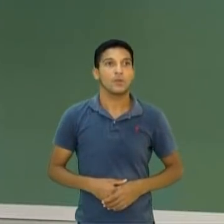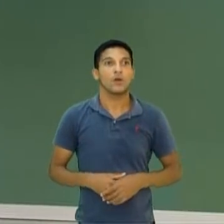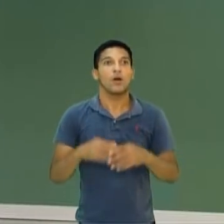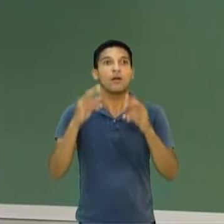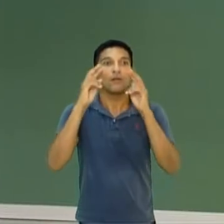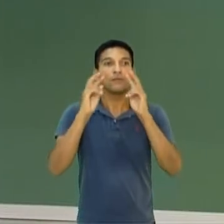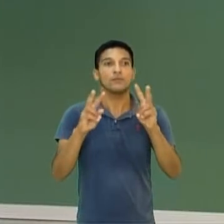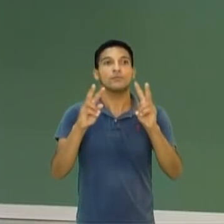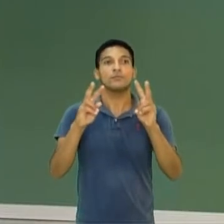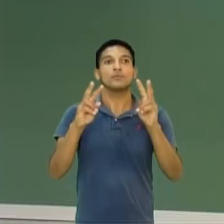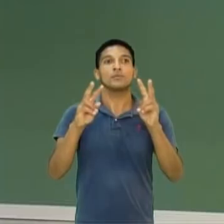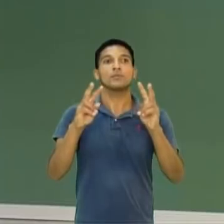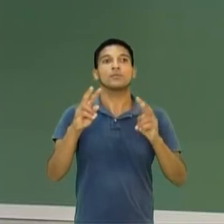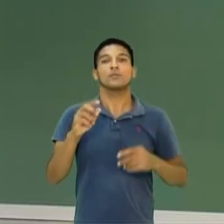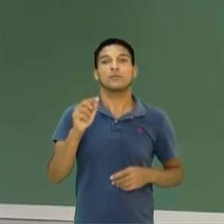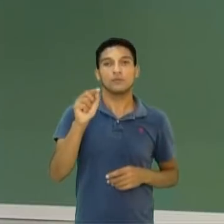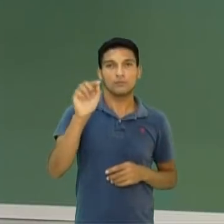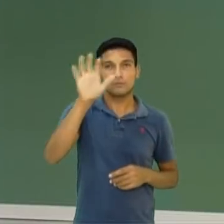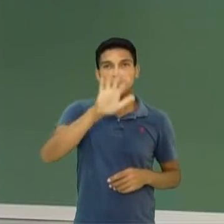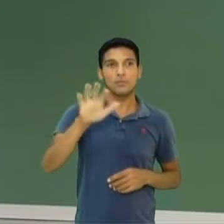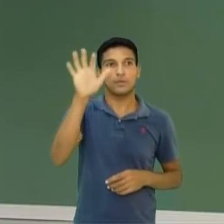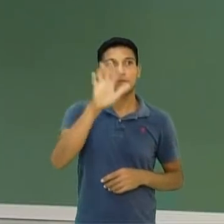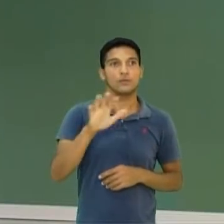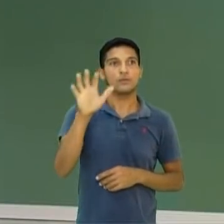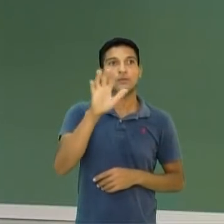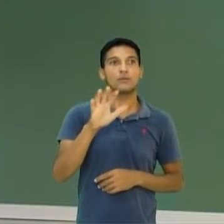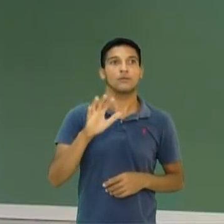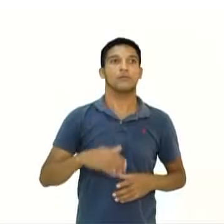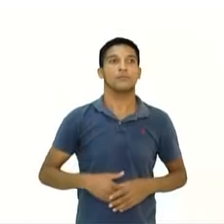pertence, ok? Um tempinho para vocês e nós já voltamos.